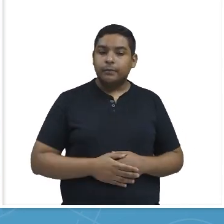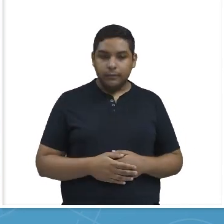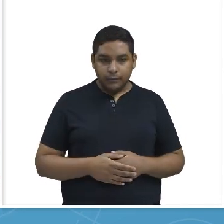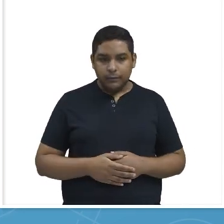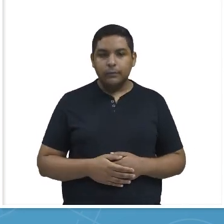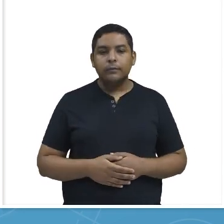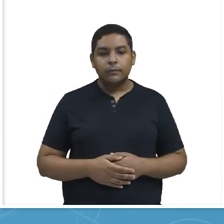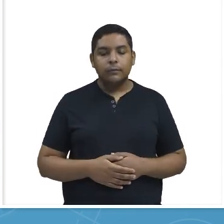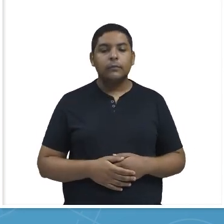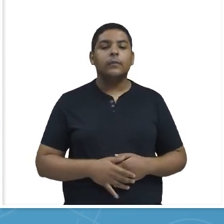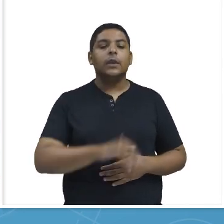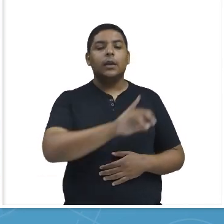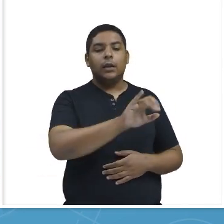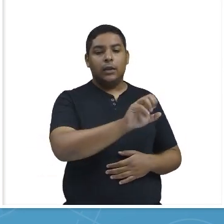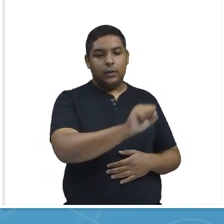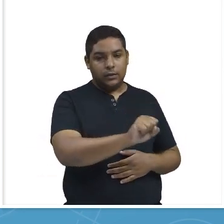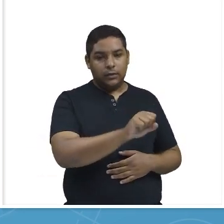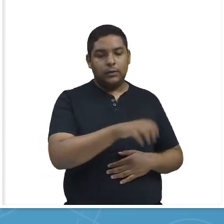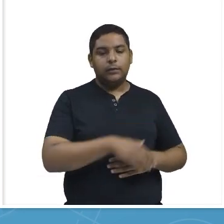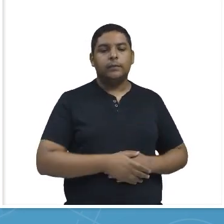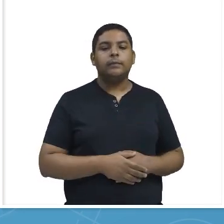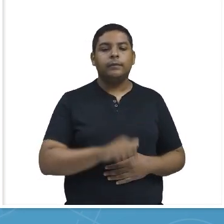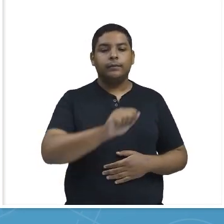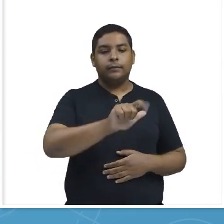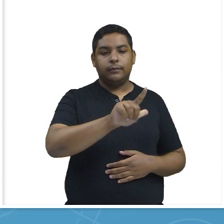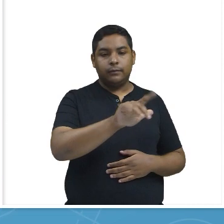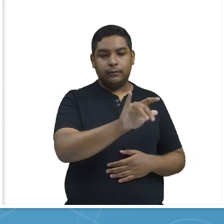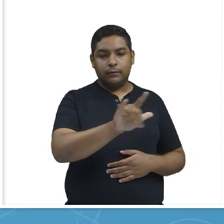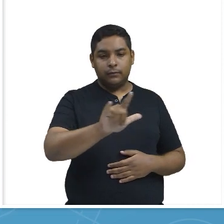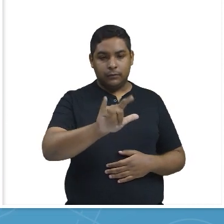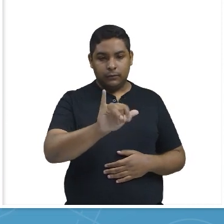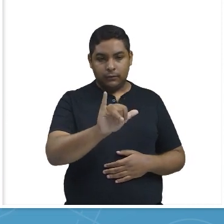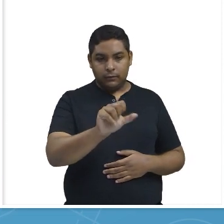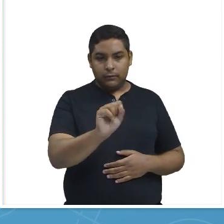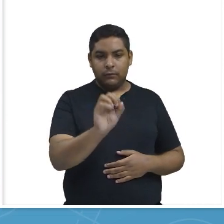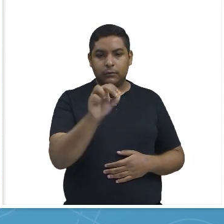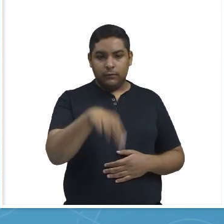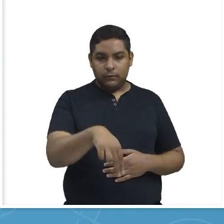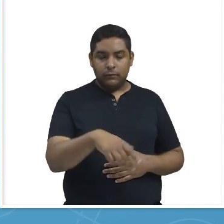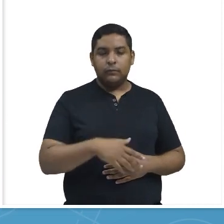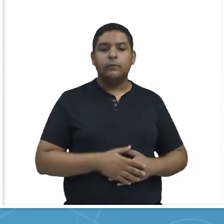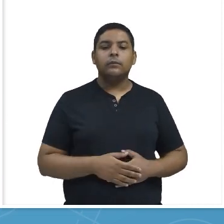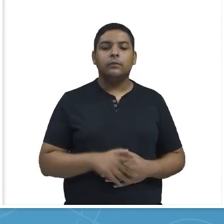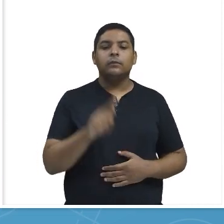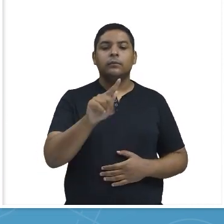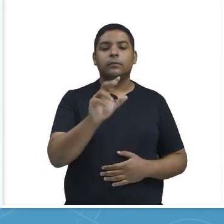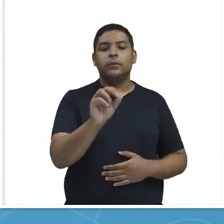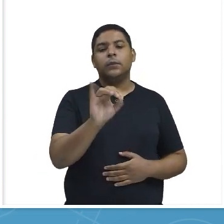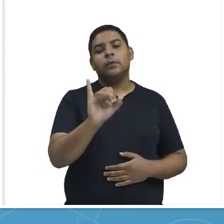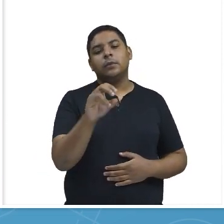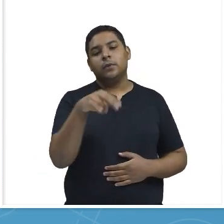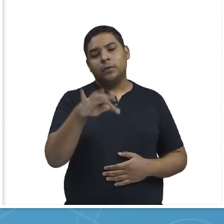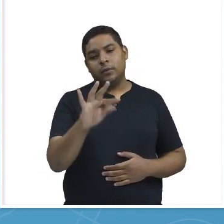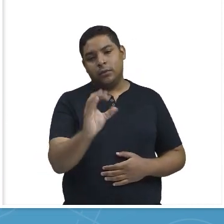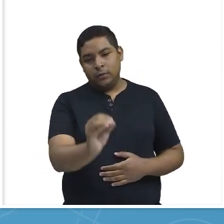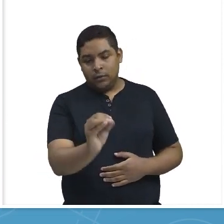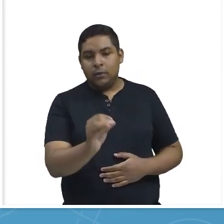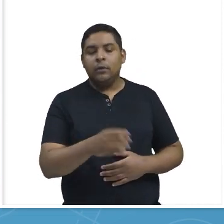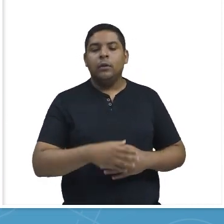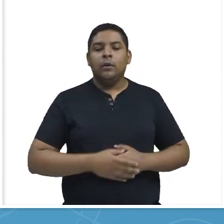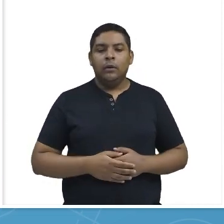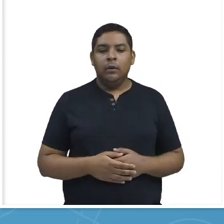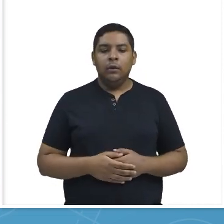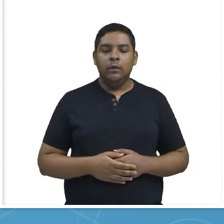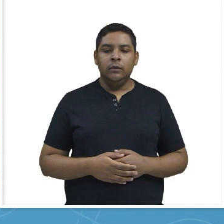is, que é o verbo to be, iniciando a pergunta, sujeito Alison, seguido do going to. Is Alison